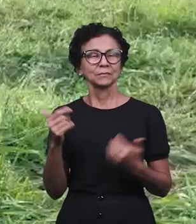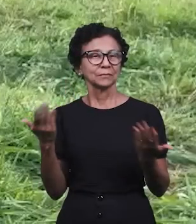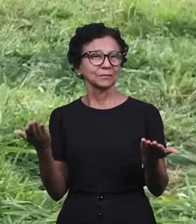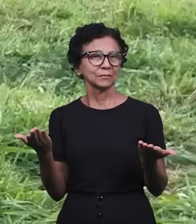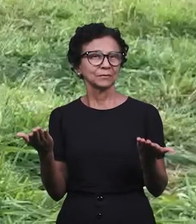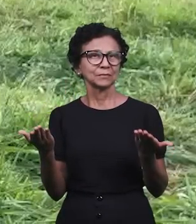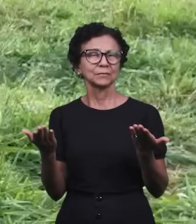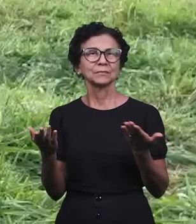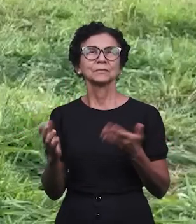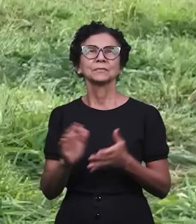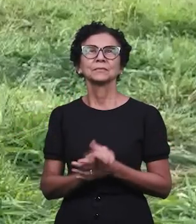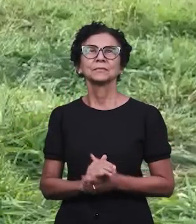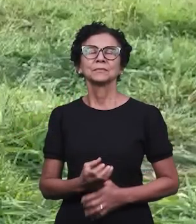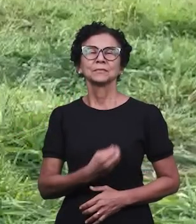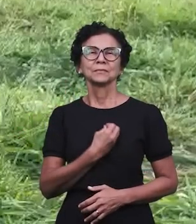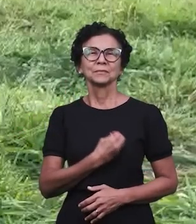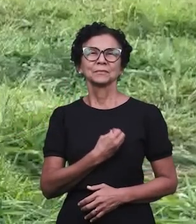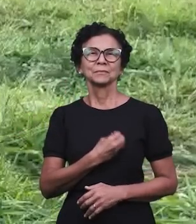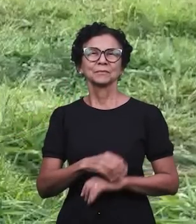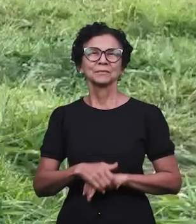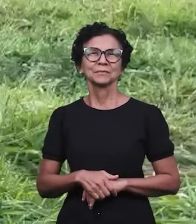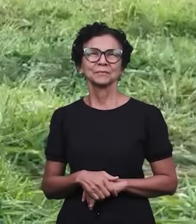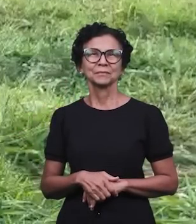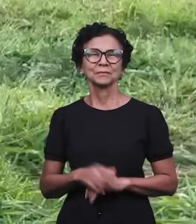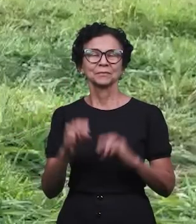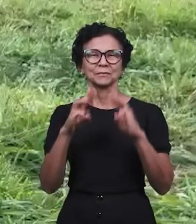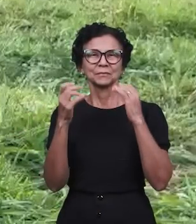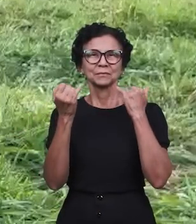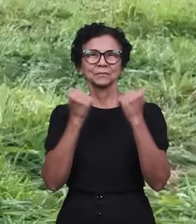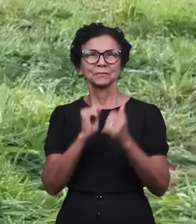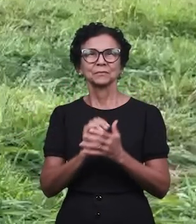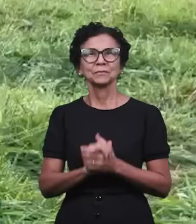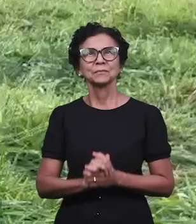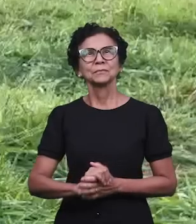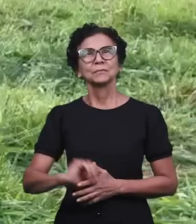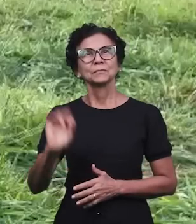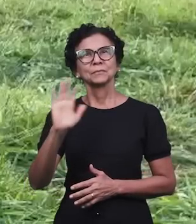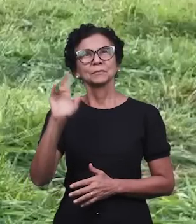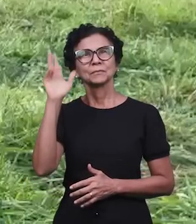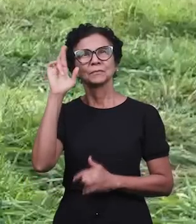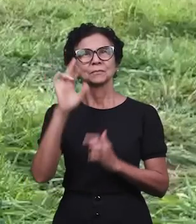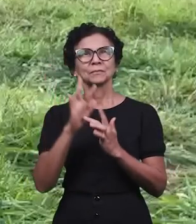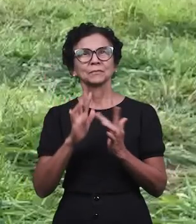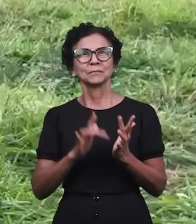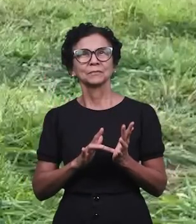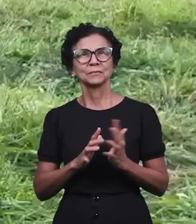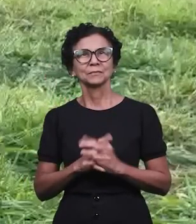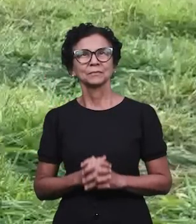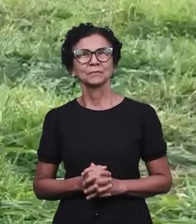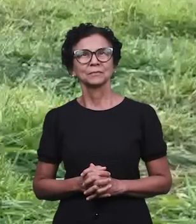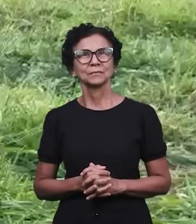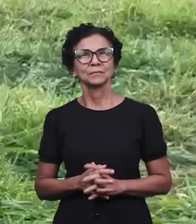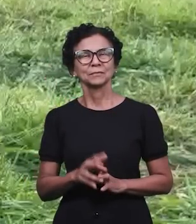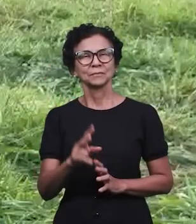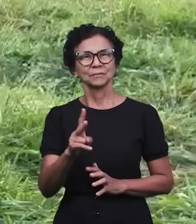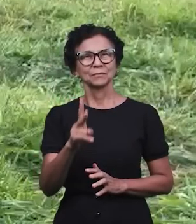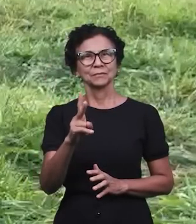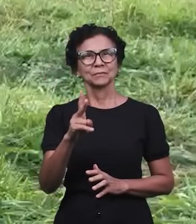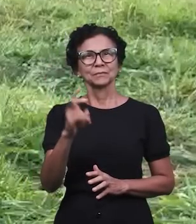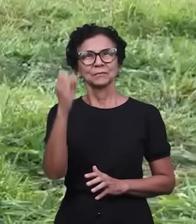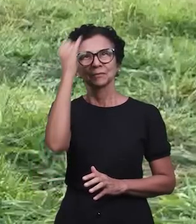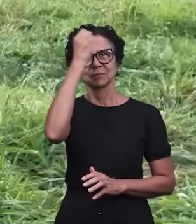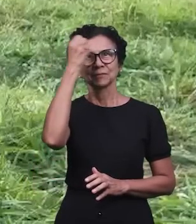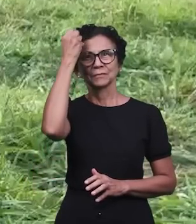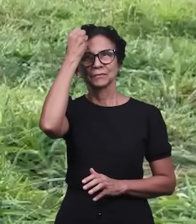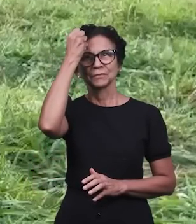foi a nossa participação no Manaim News de hoje. E assim nos despedimos dos irmãos com a paz do Senhor Jesus. E agora é com você,